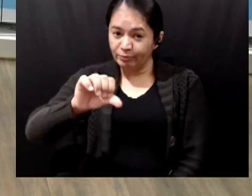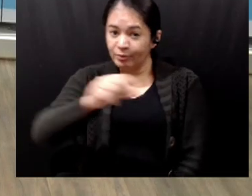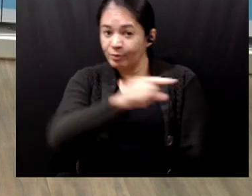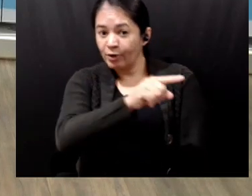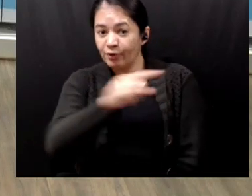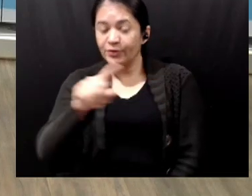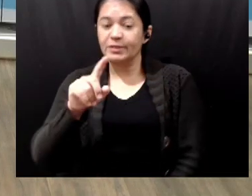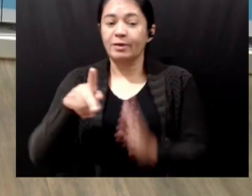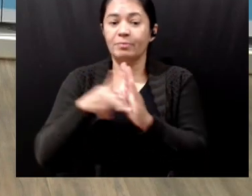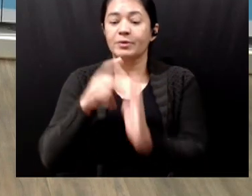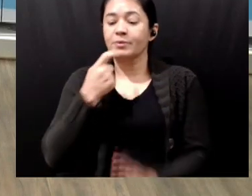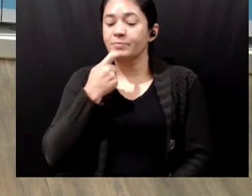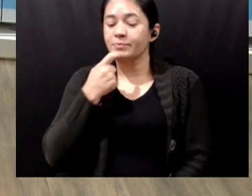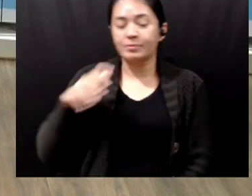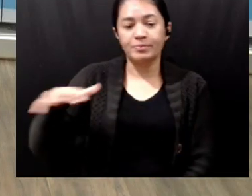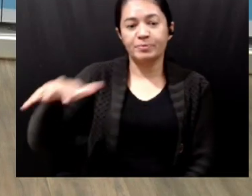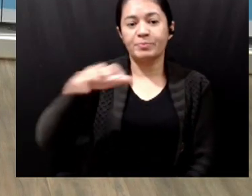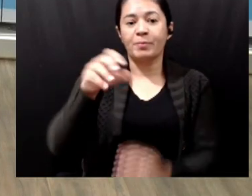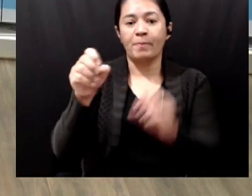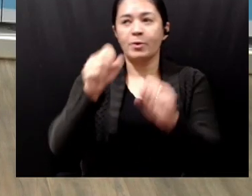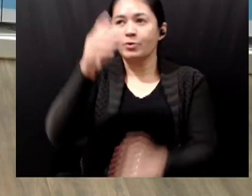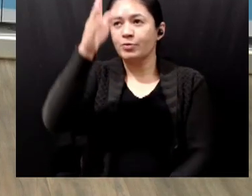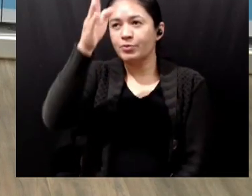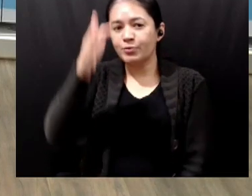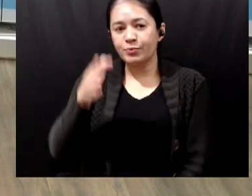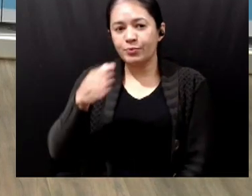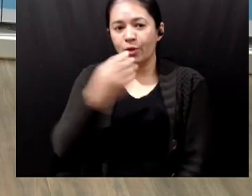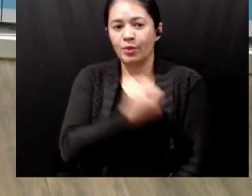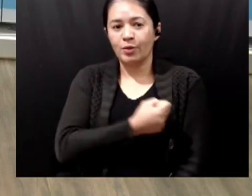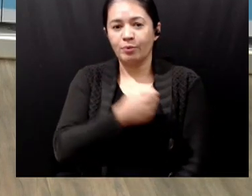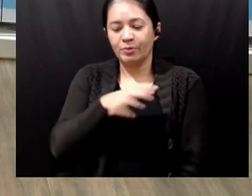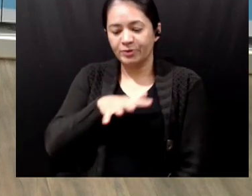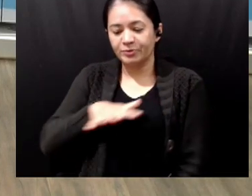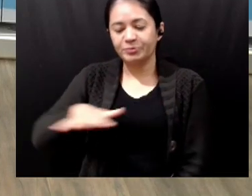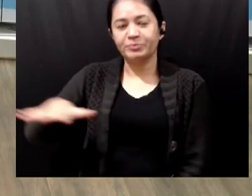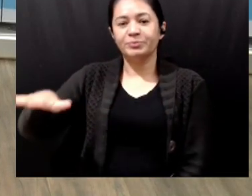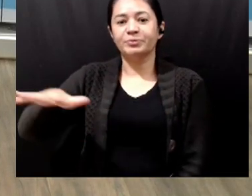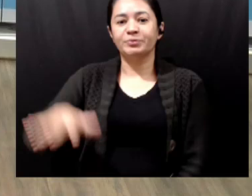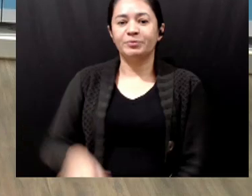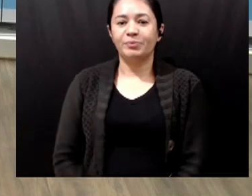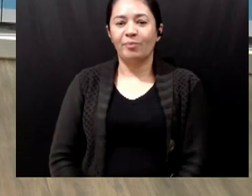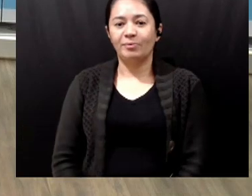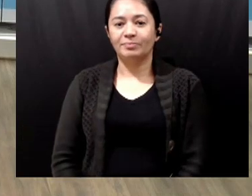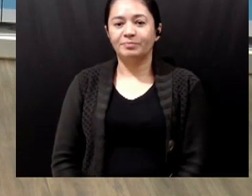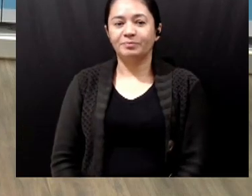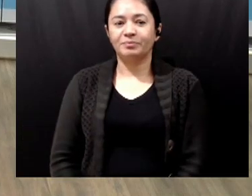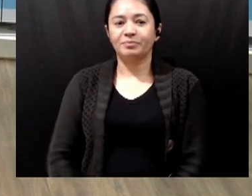região, pode ir direto no número que aparece aqui embaixo da sua tela.